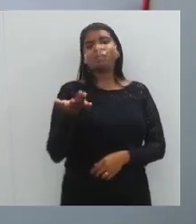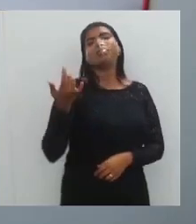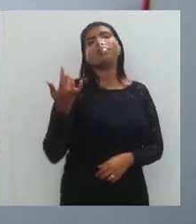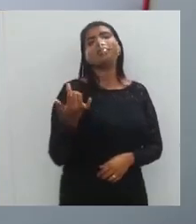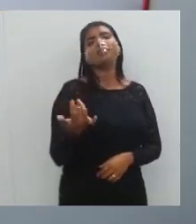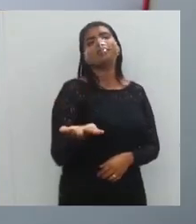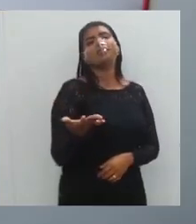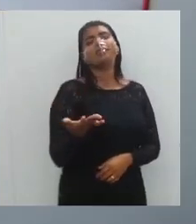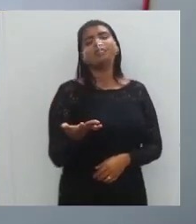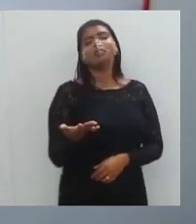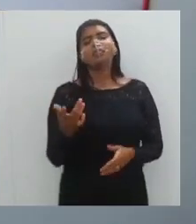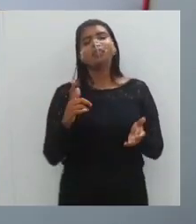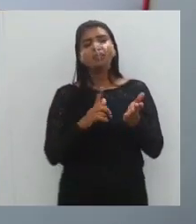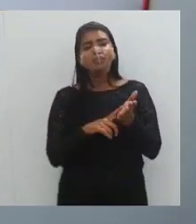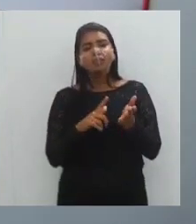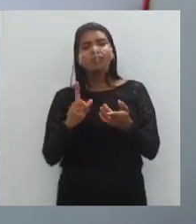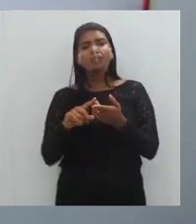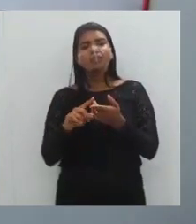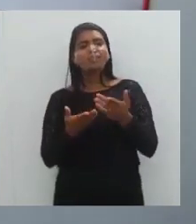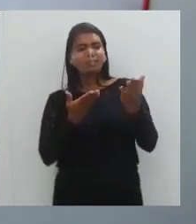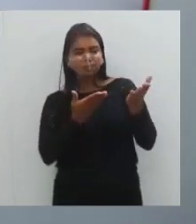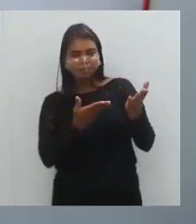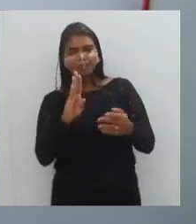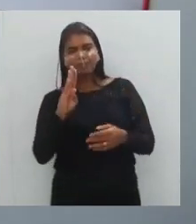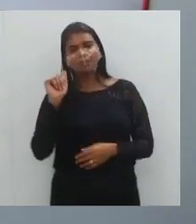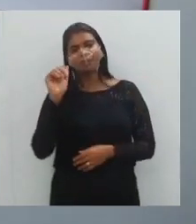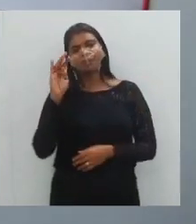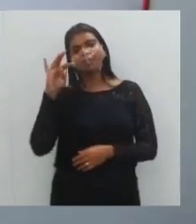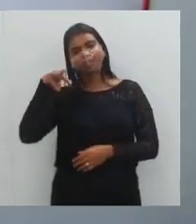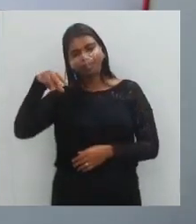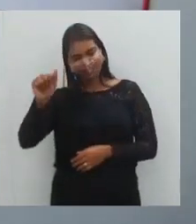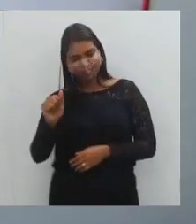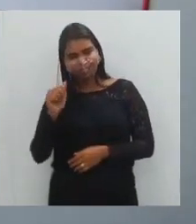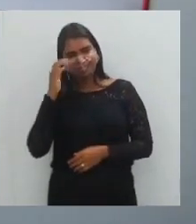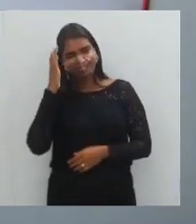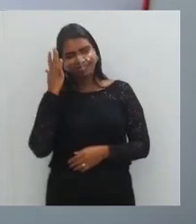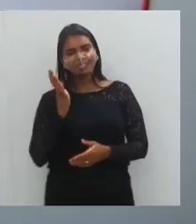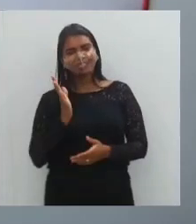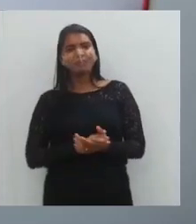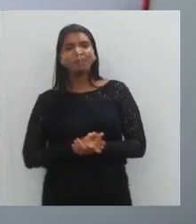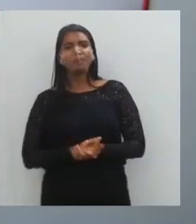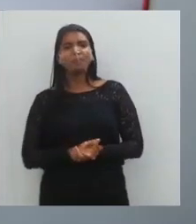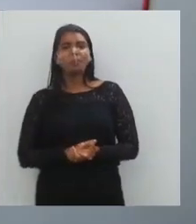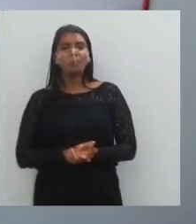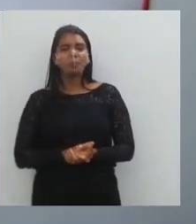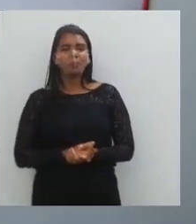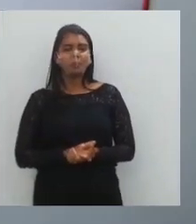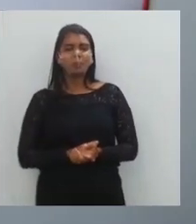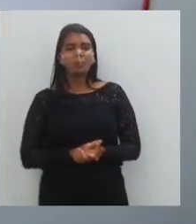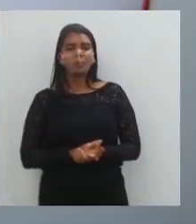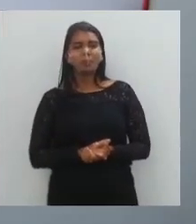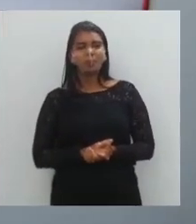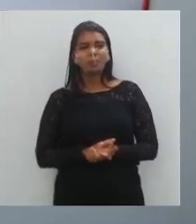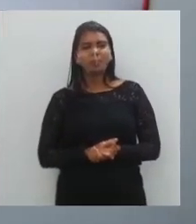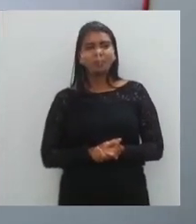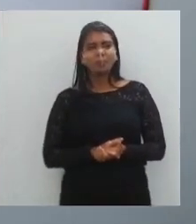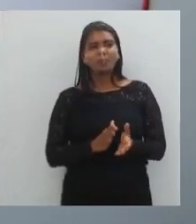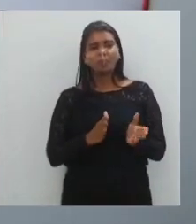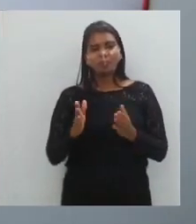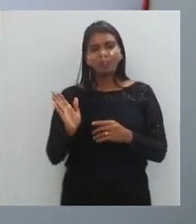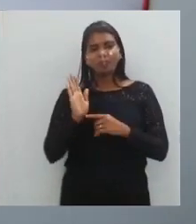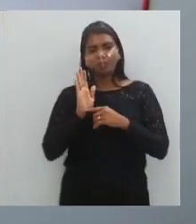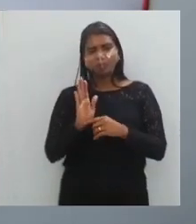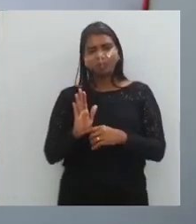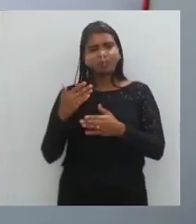início dessa era de ouro. E temos também o Batman, tá certo? Então, de Bob Kane, né?